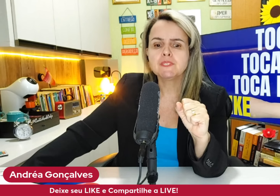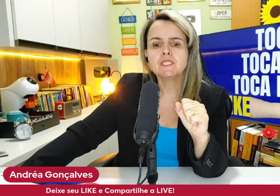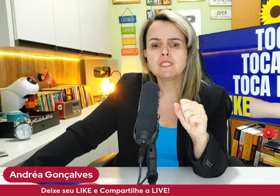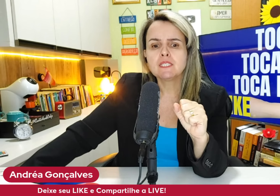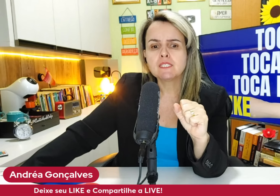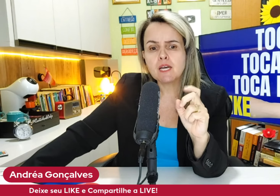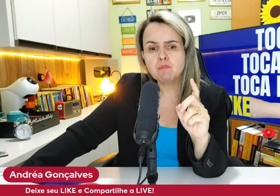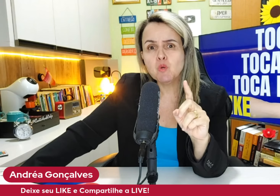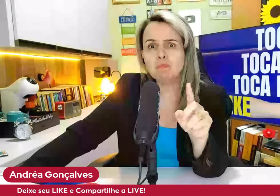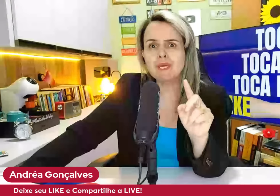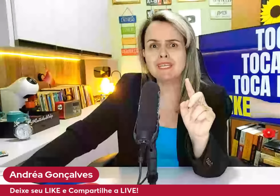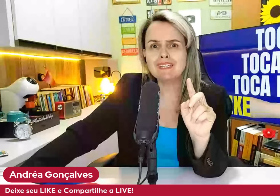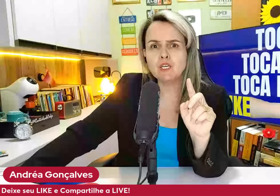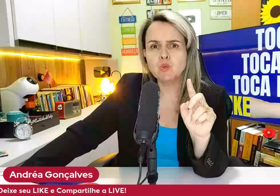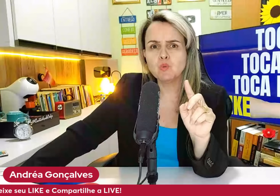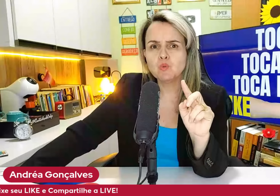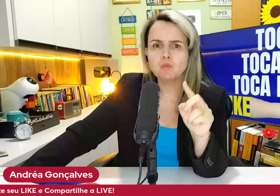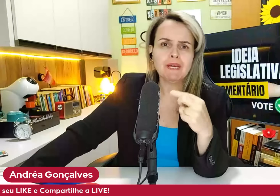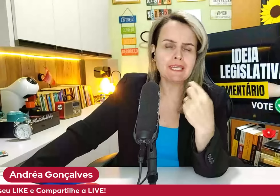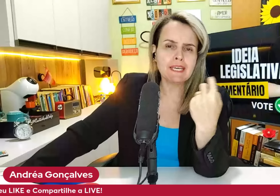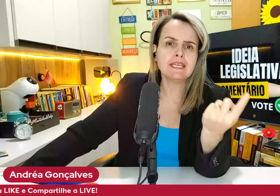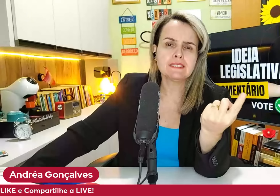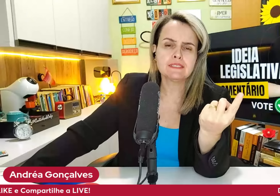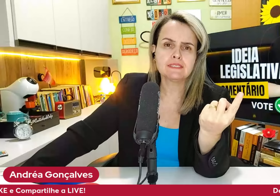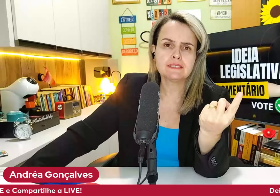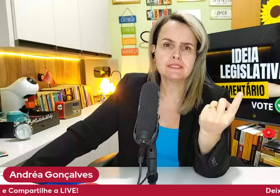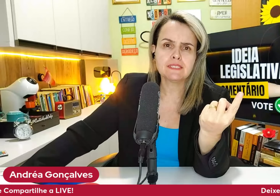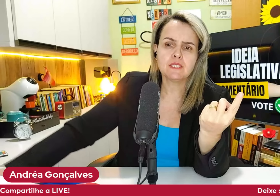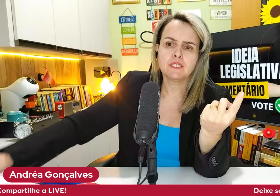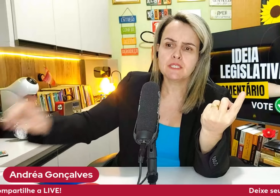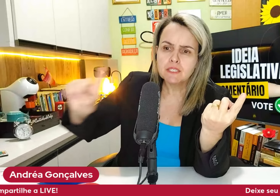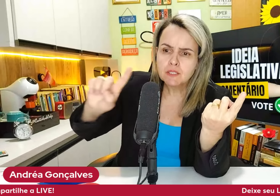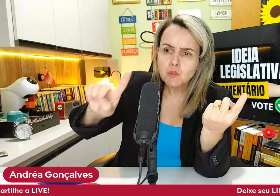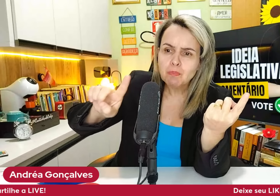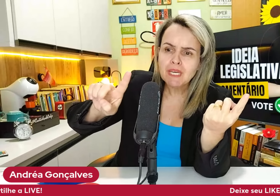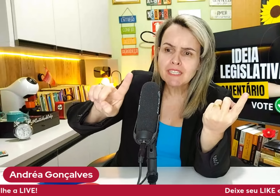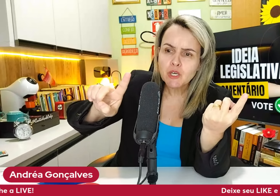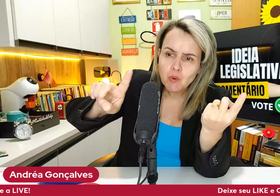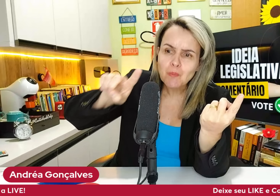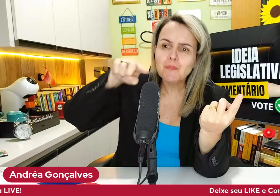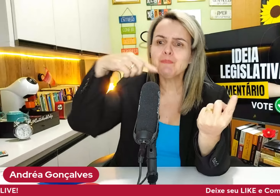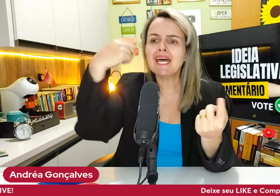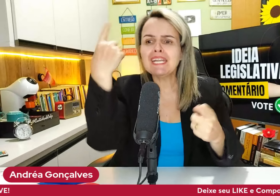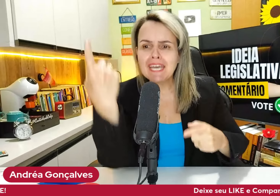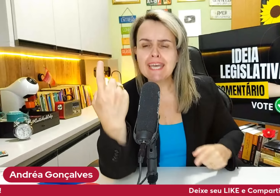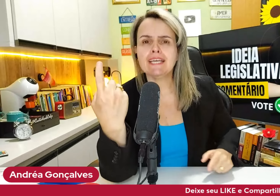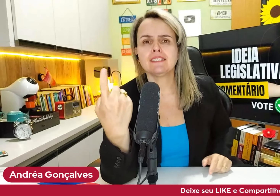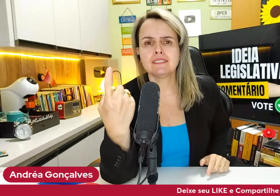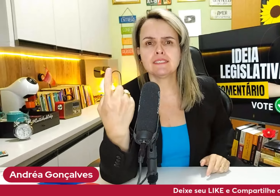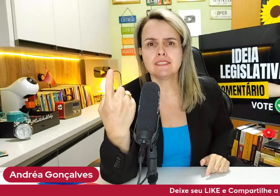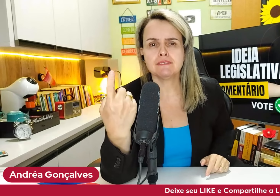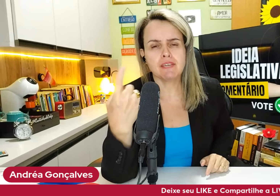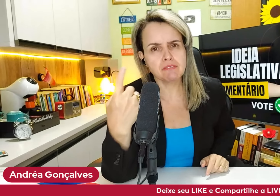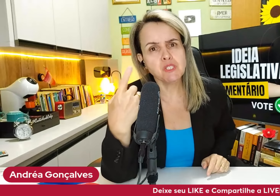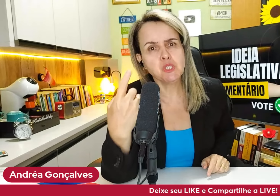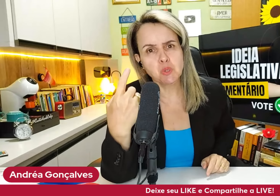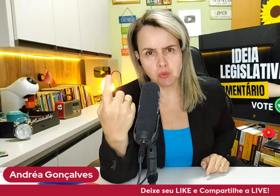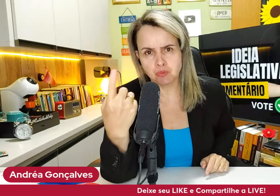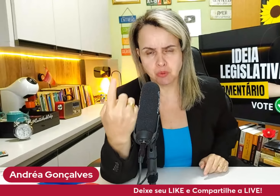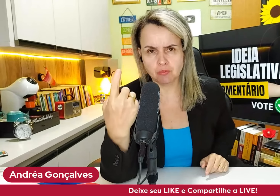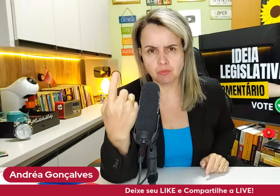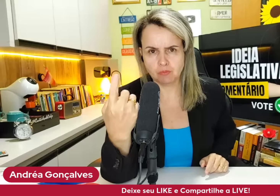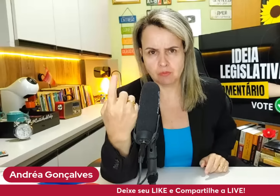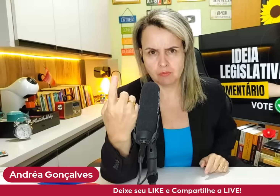dar sabe o perdeu mané o perdeu mané vai vir